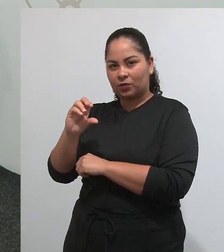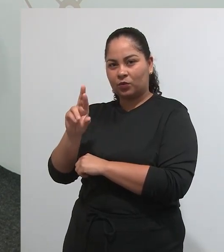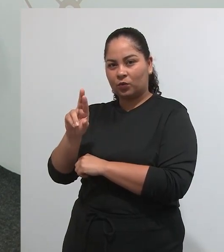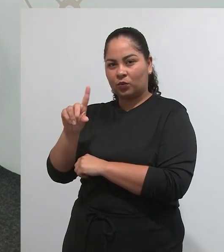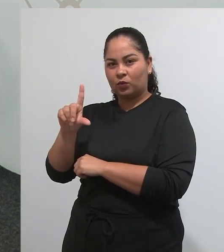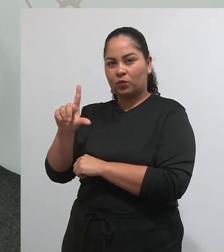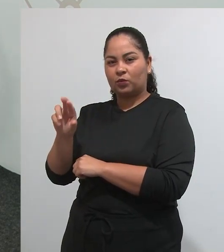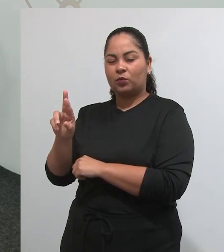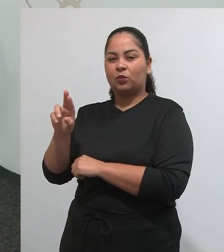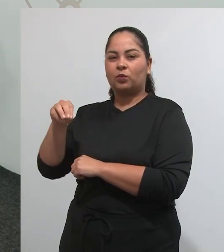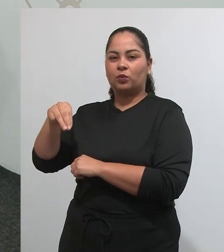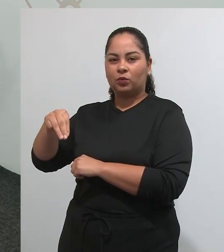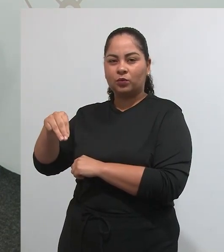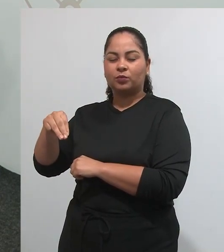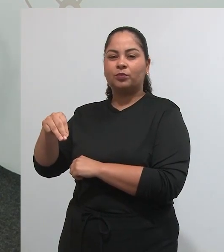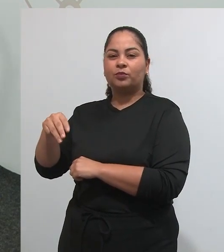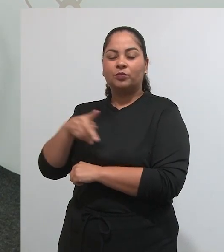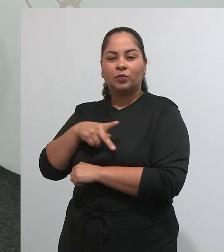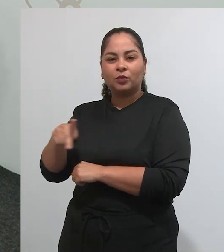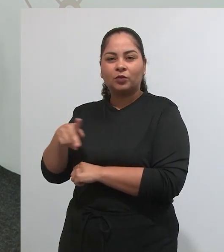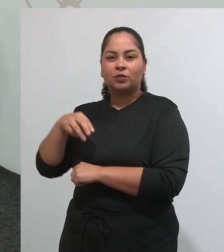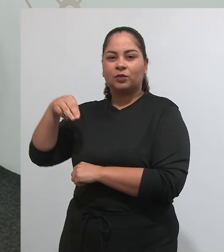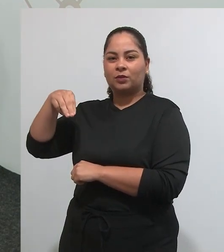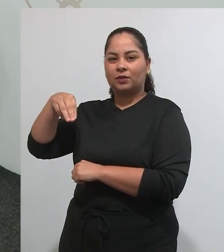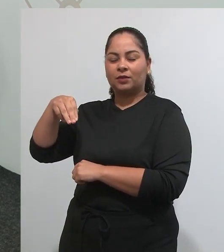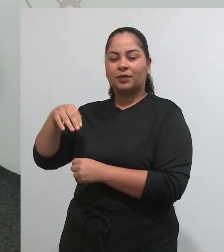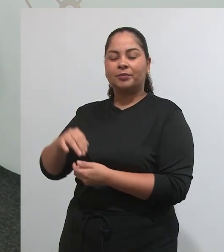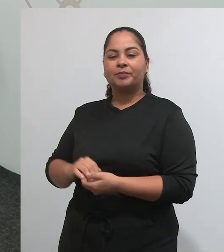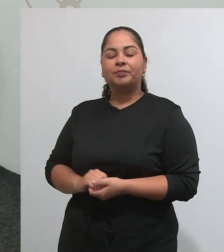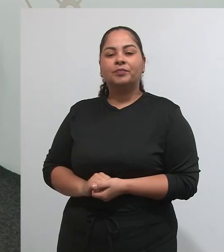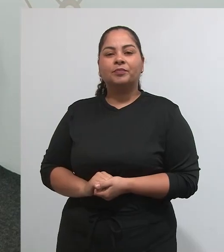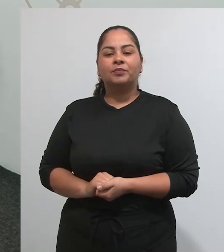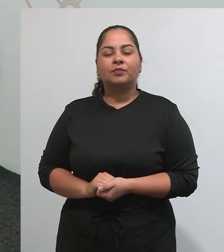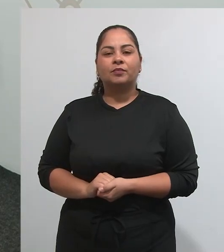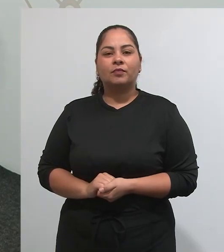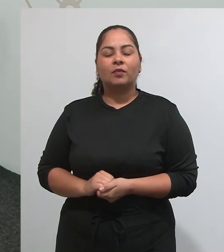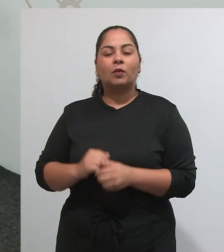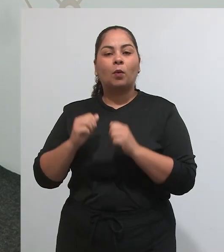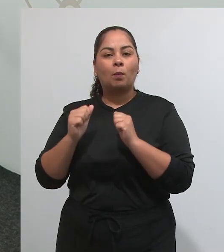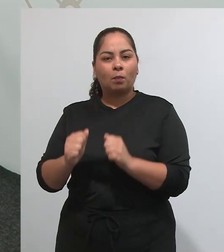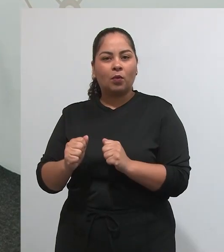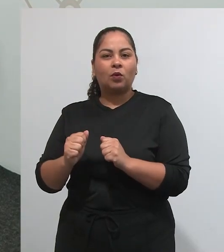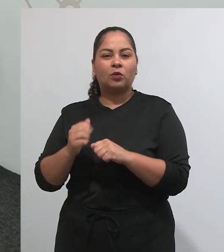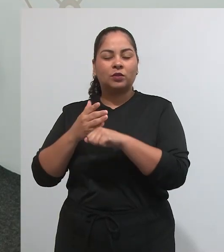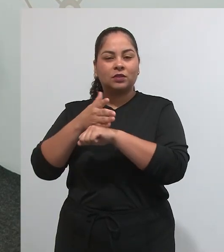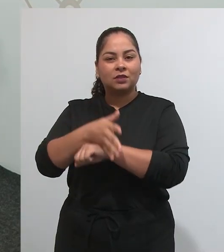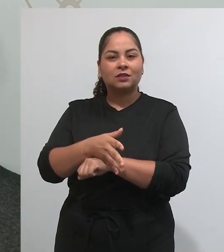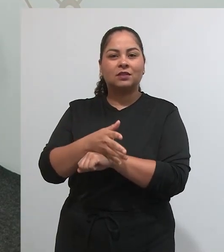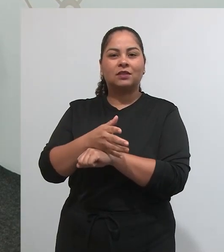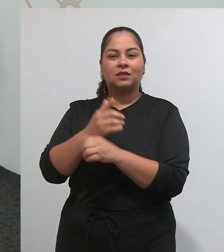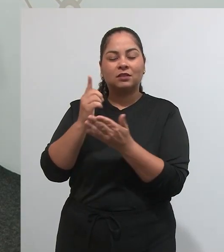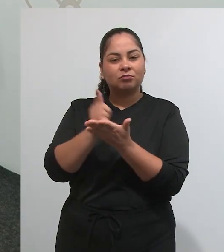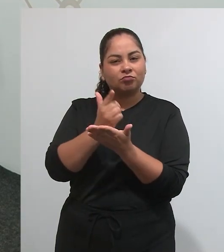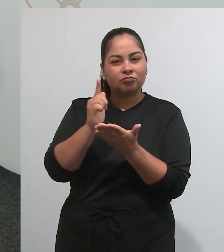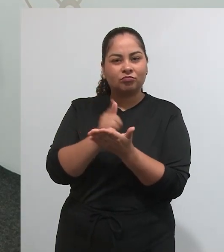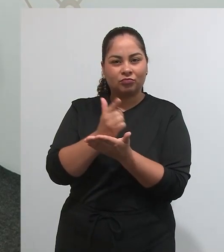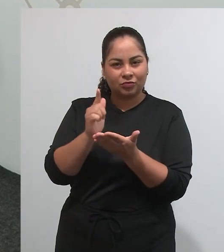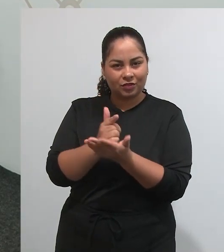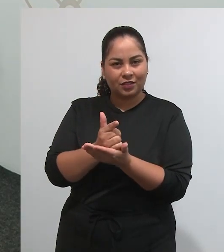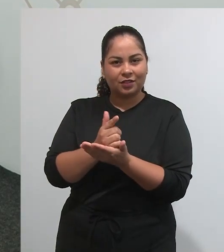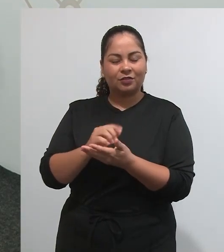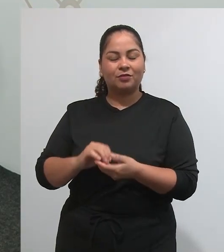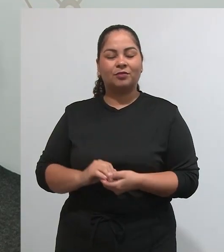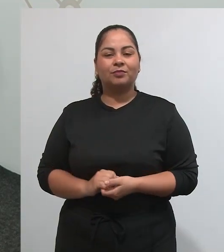e também tem outras indicações das leituras sobre inclusão, sobre educação especial,